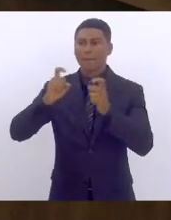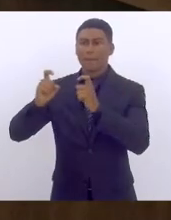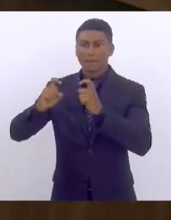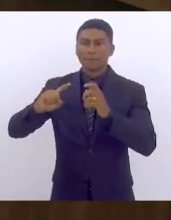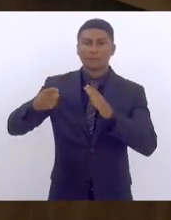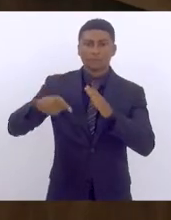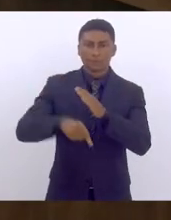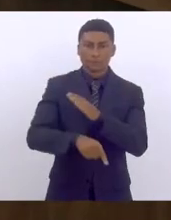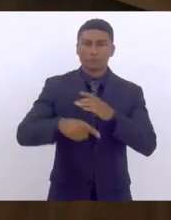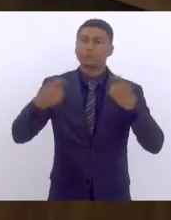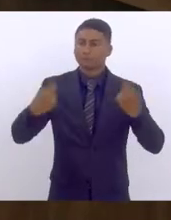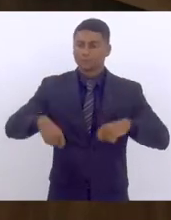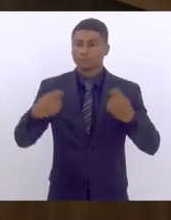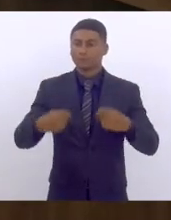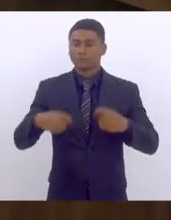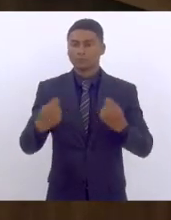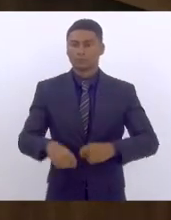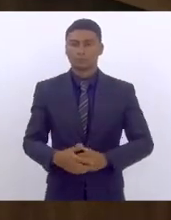que o caso merece.